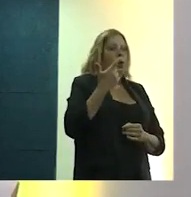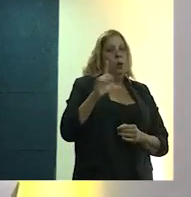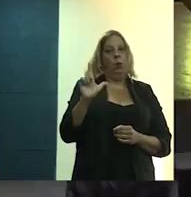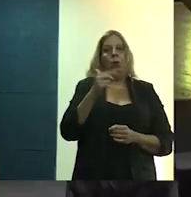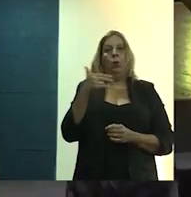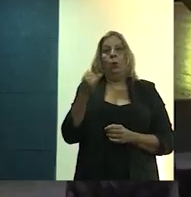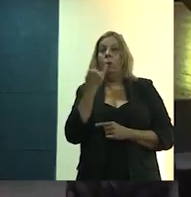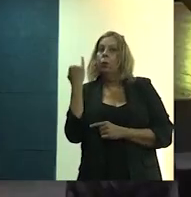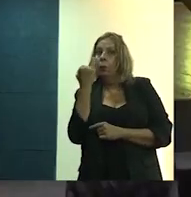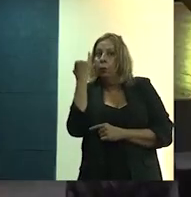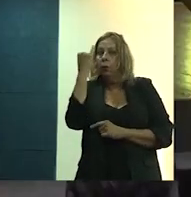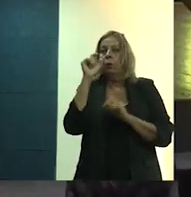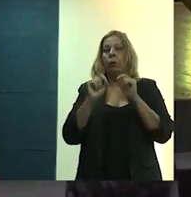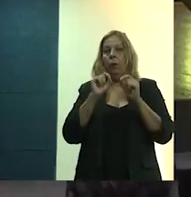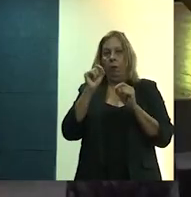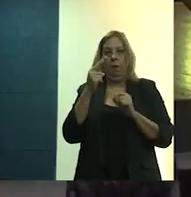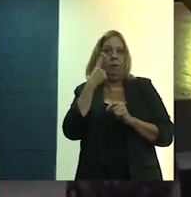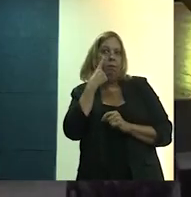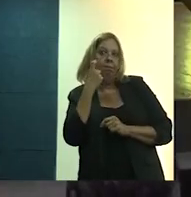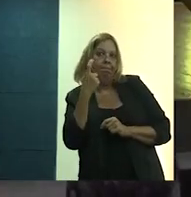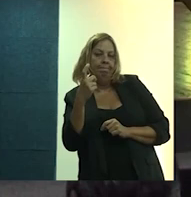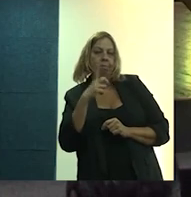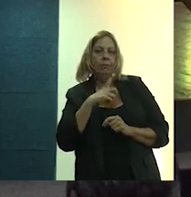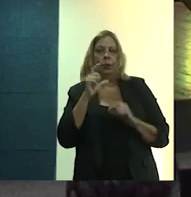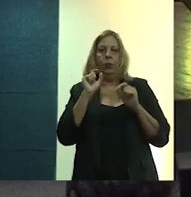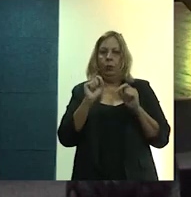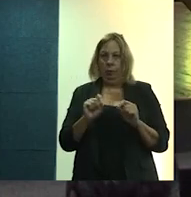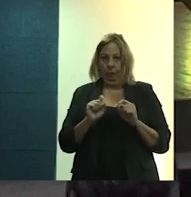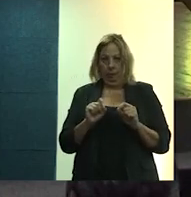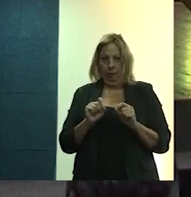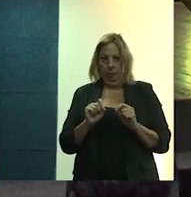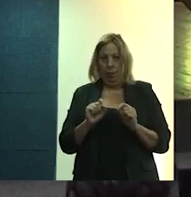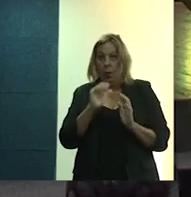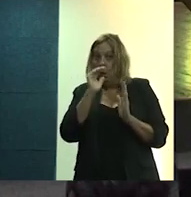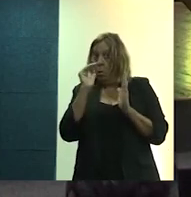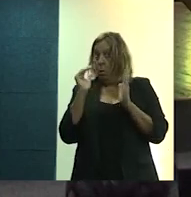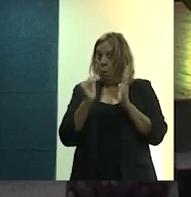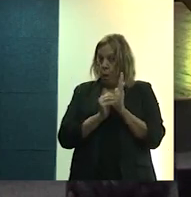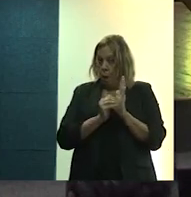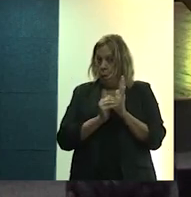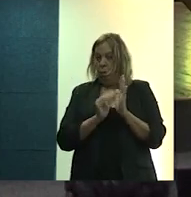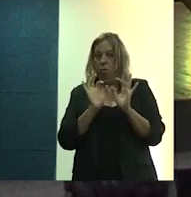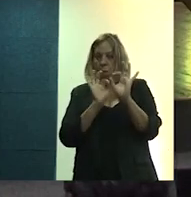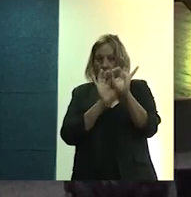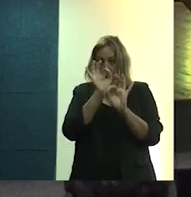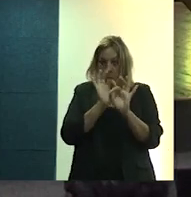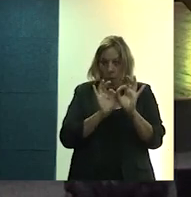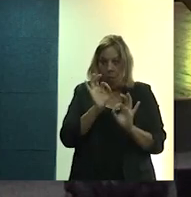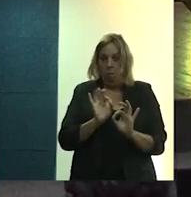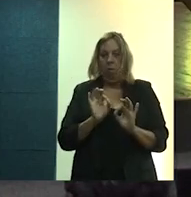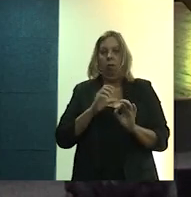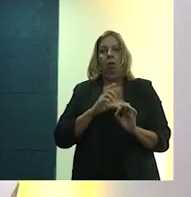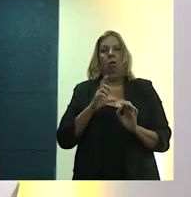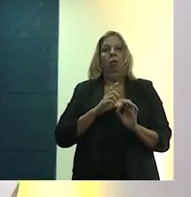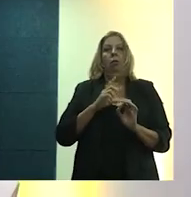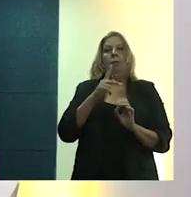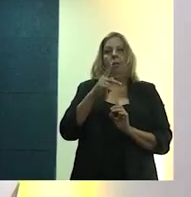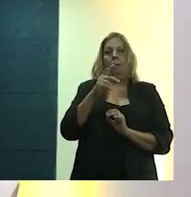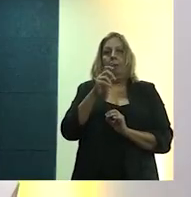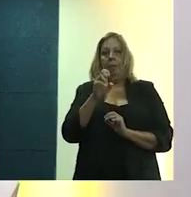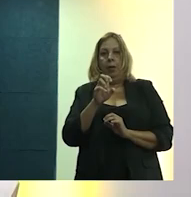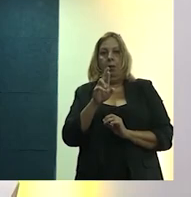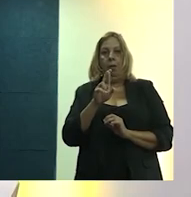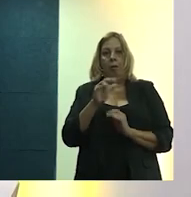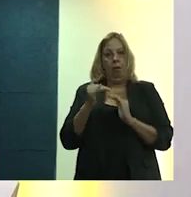é muito importante é muito interessante é que todo esse processo do plano preferia viva que se